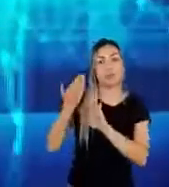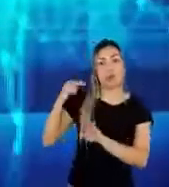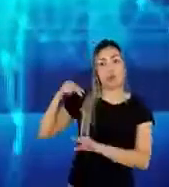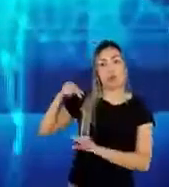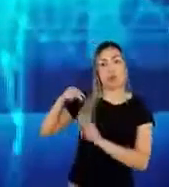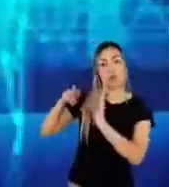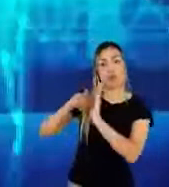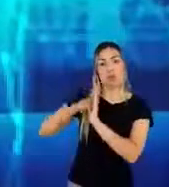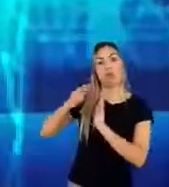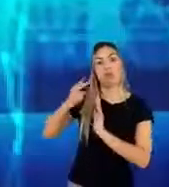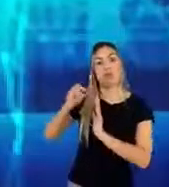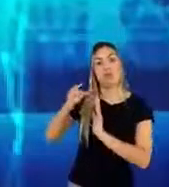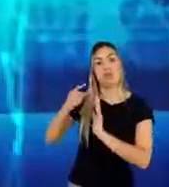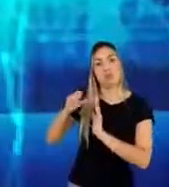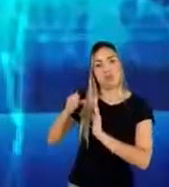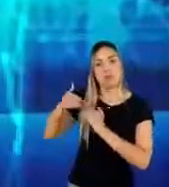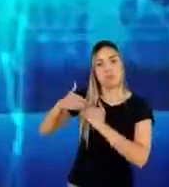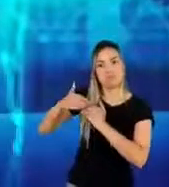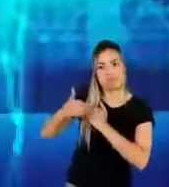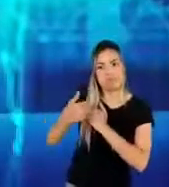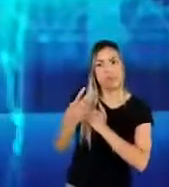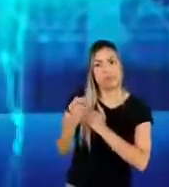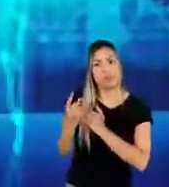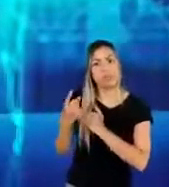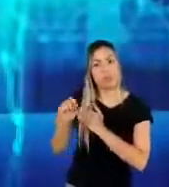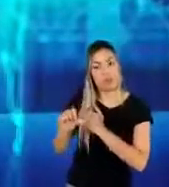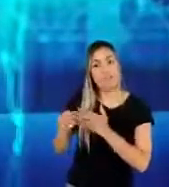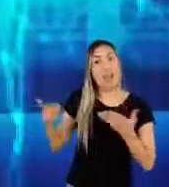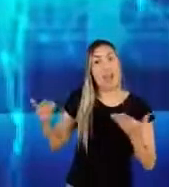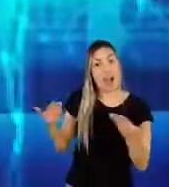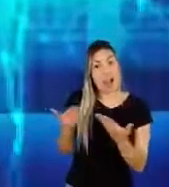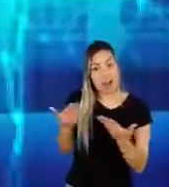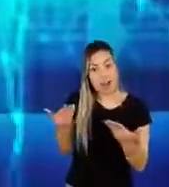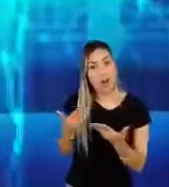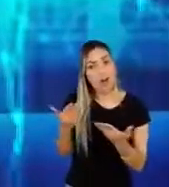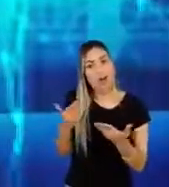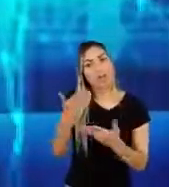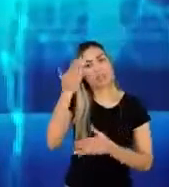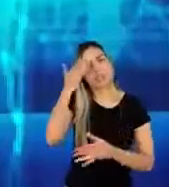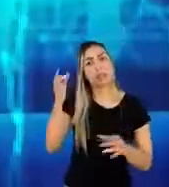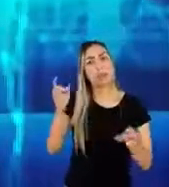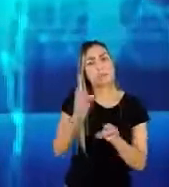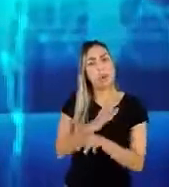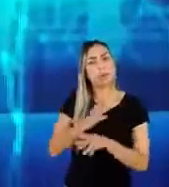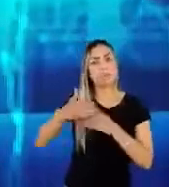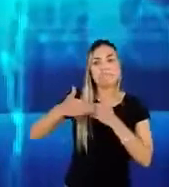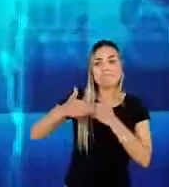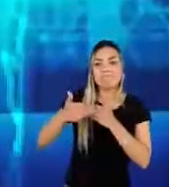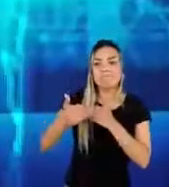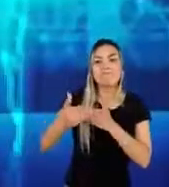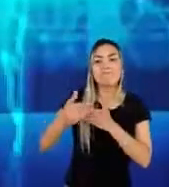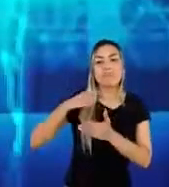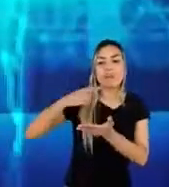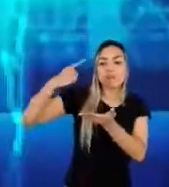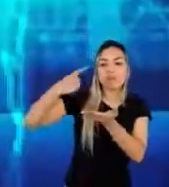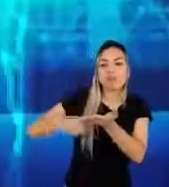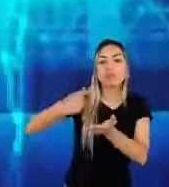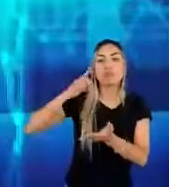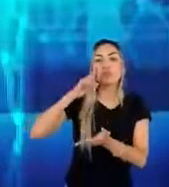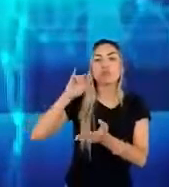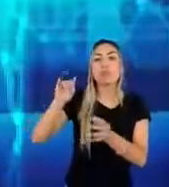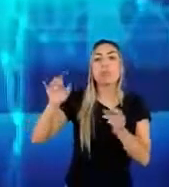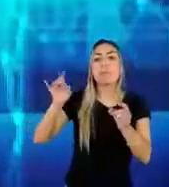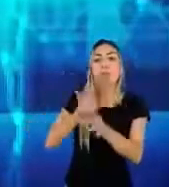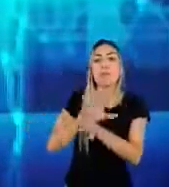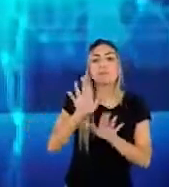em 2019, e nós já sabemos que temos uma data para chegar a esse consumidor de baixa tensão.